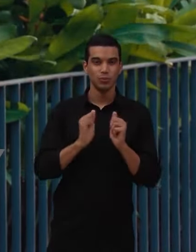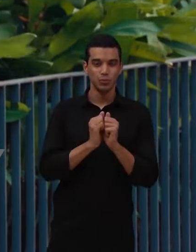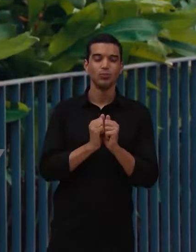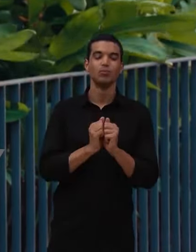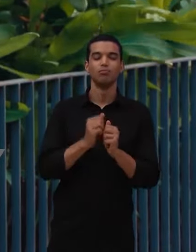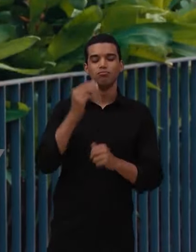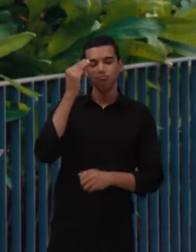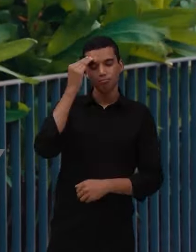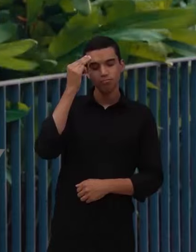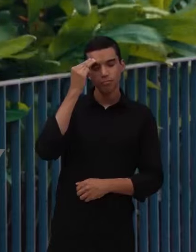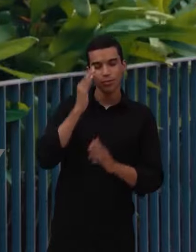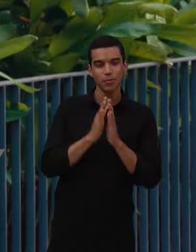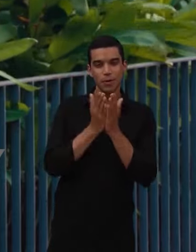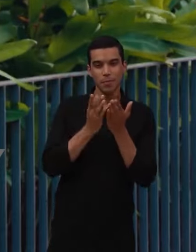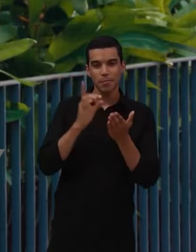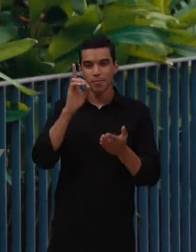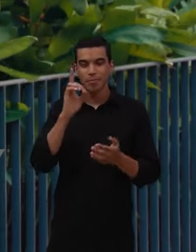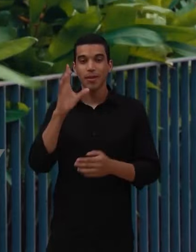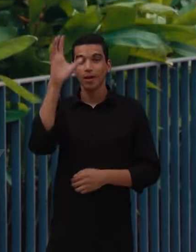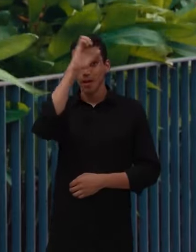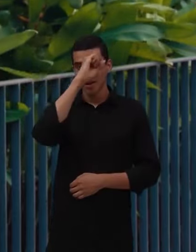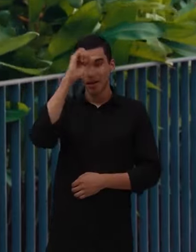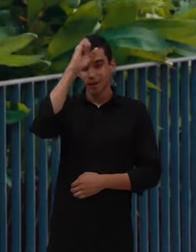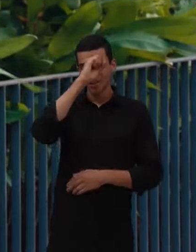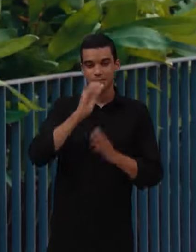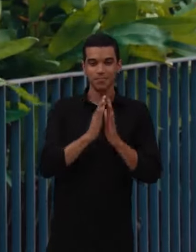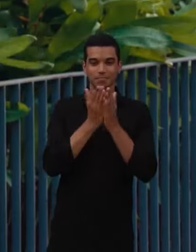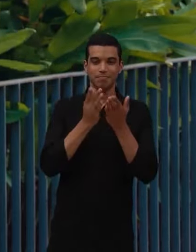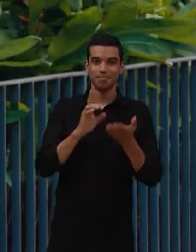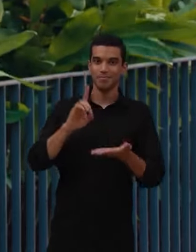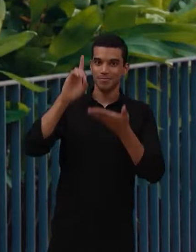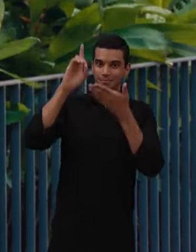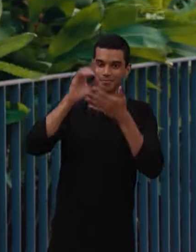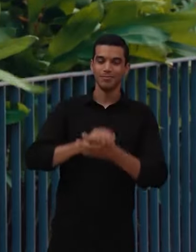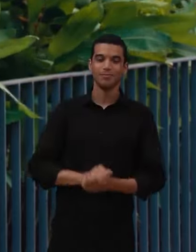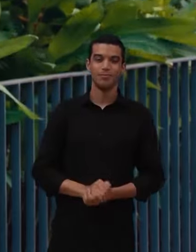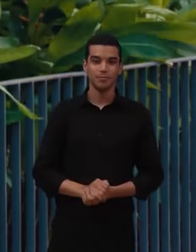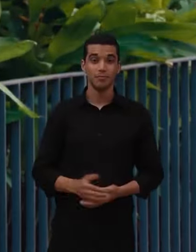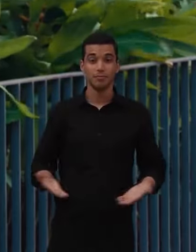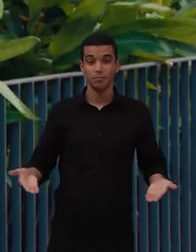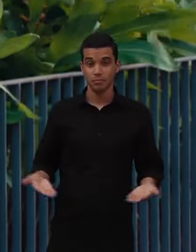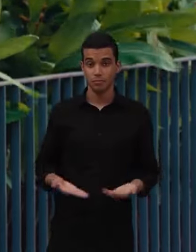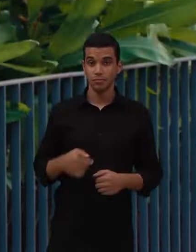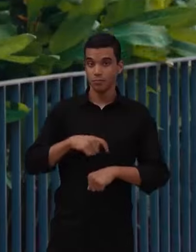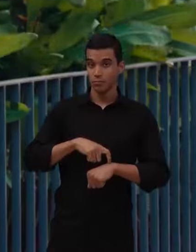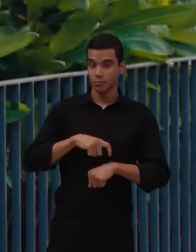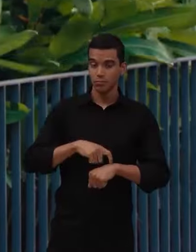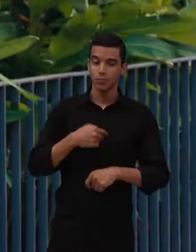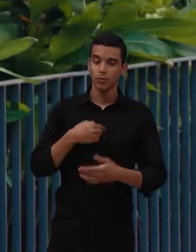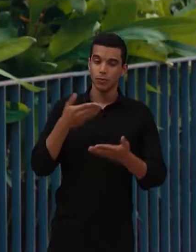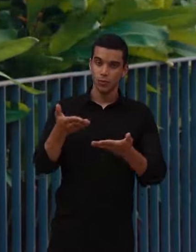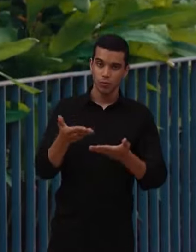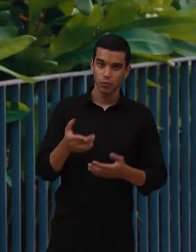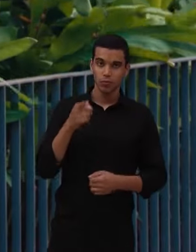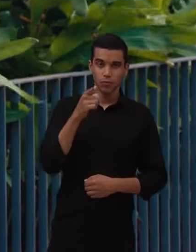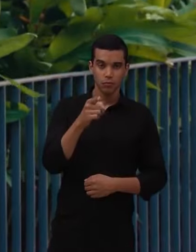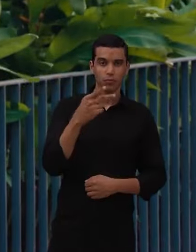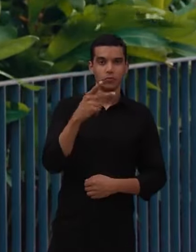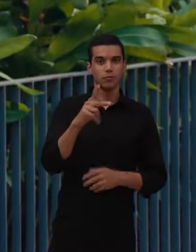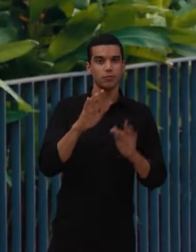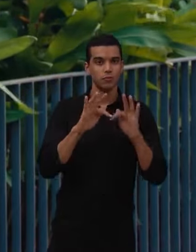reflexão bíblica para juntos aprendermos a palavra de Deus. E é nesse momento que eu quero convidar você, a